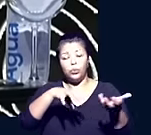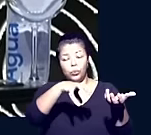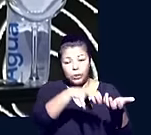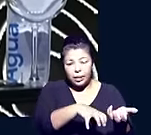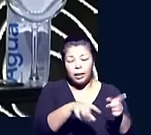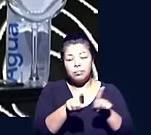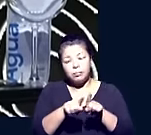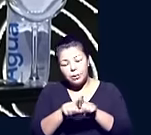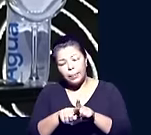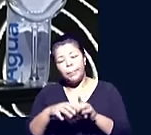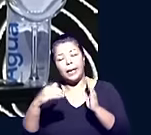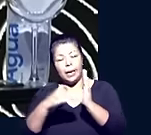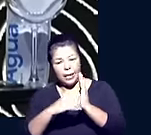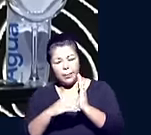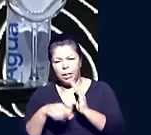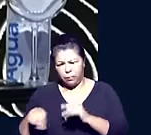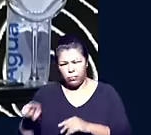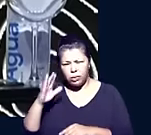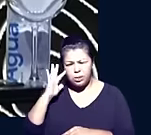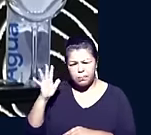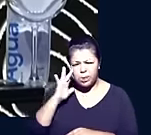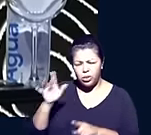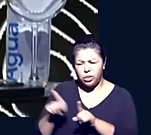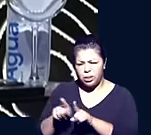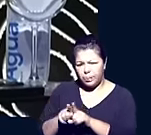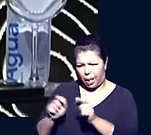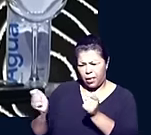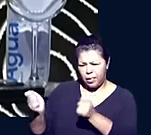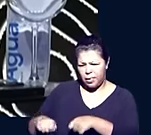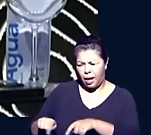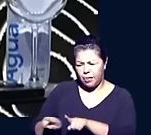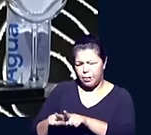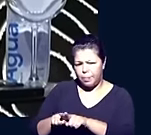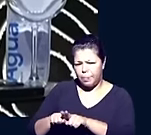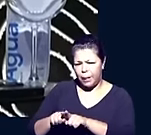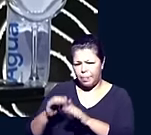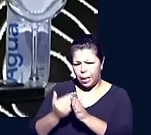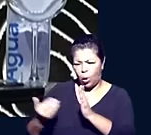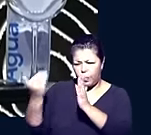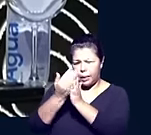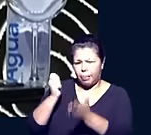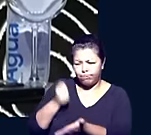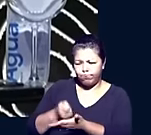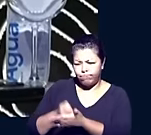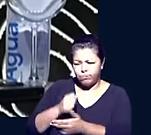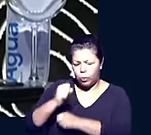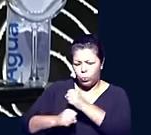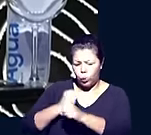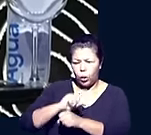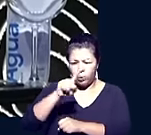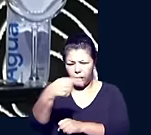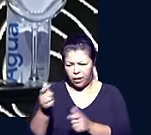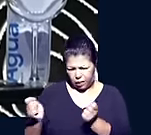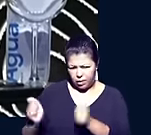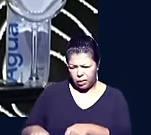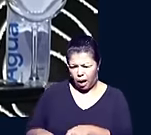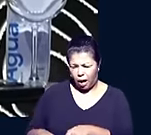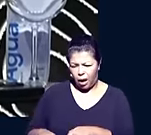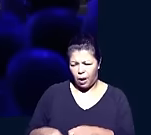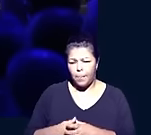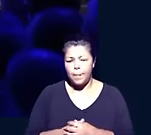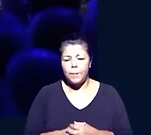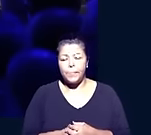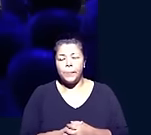imagina um desenho disso aumentar a IMP positividade obrigatoriedade dessas emendas pro ano que vem acha possível que isso